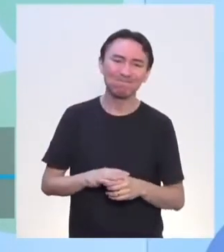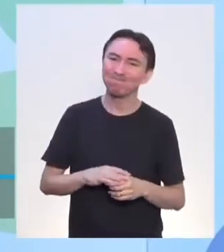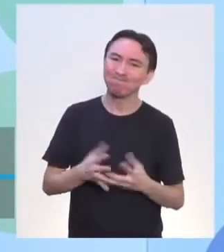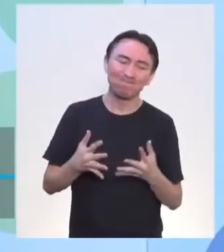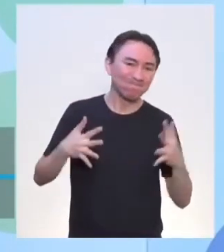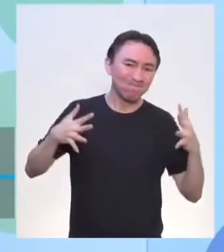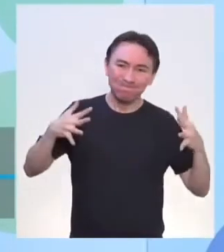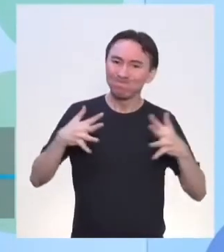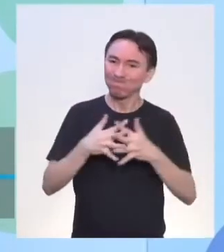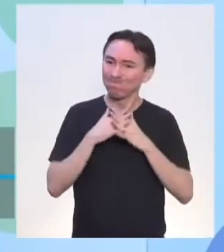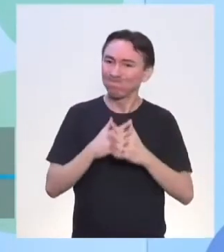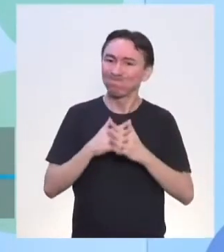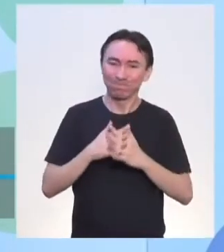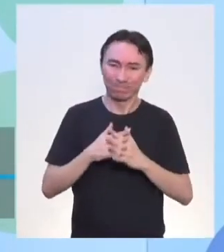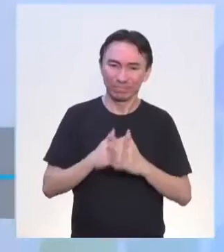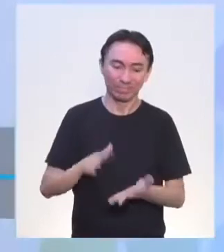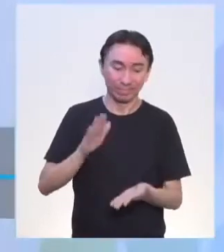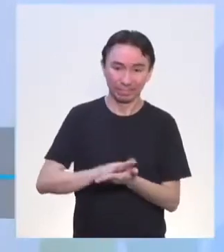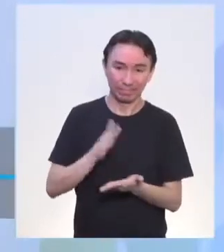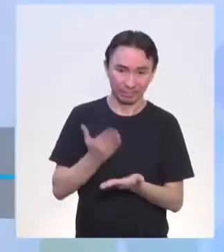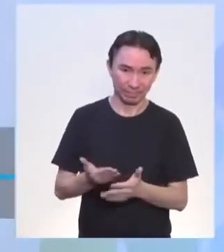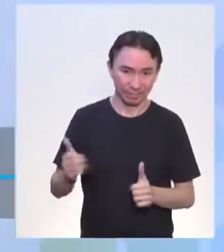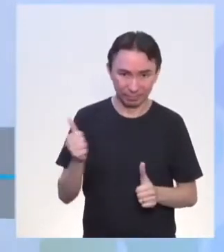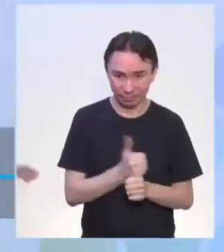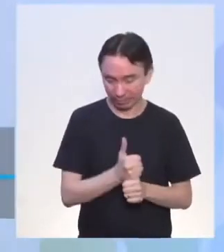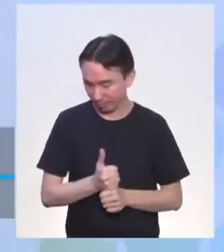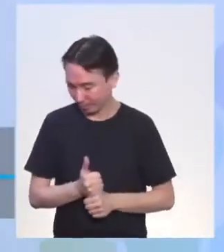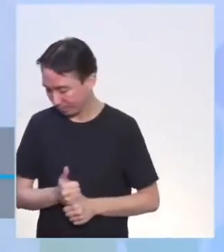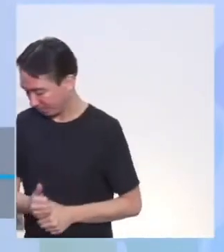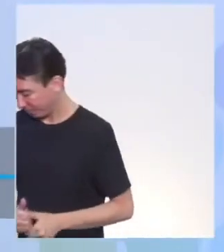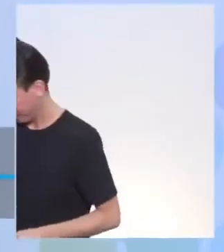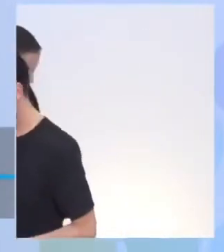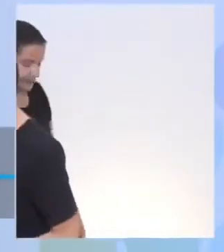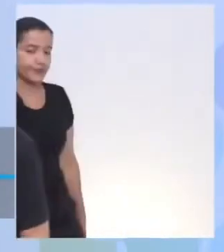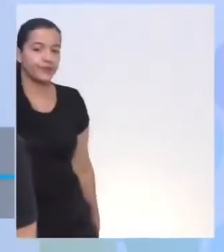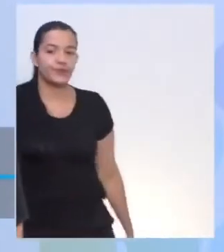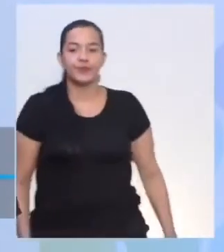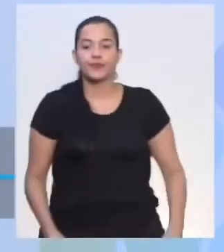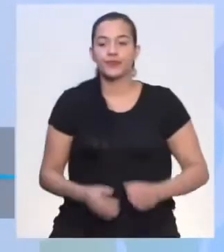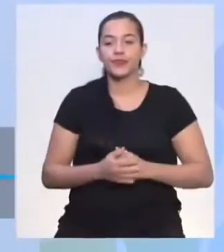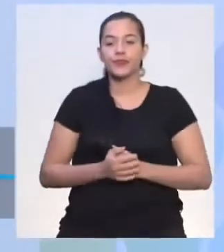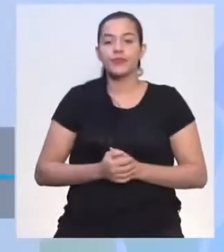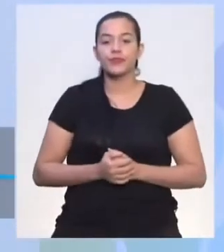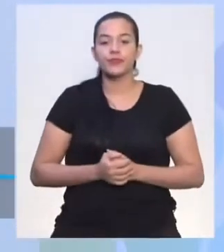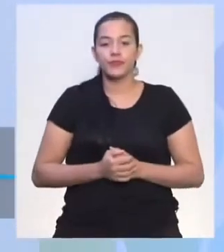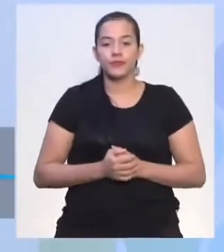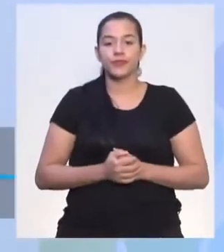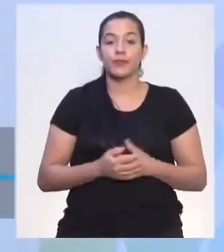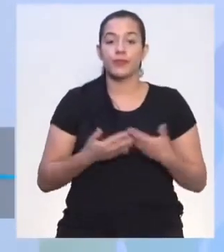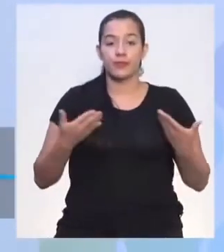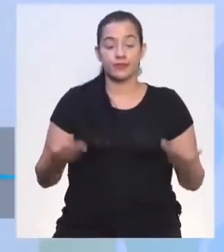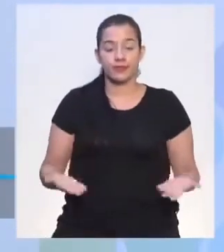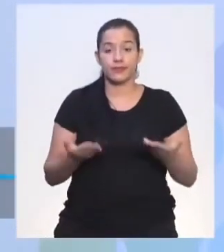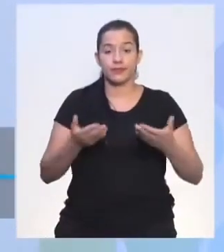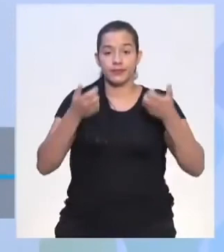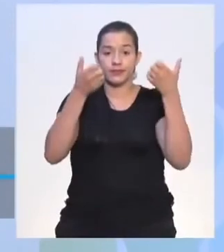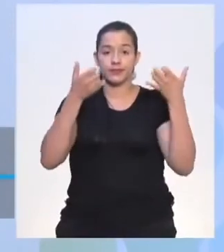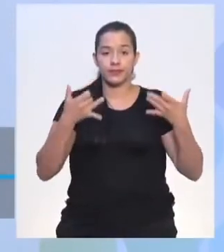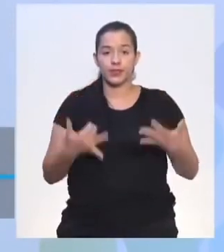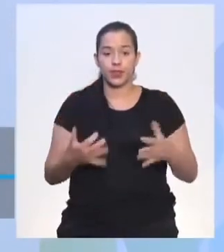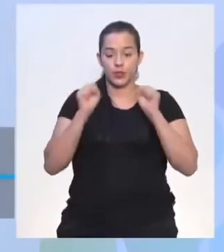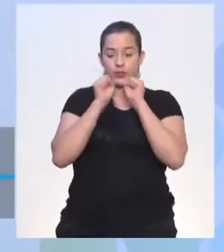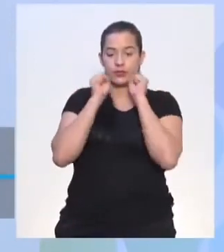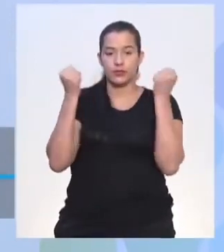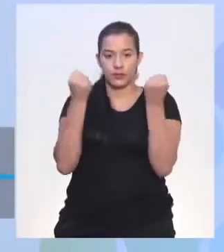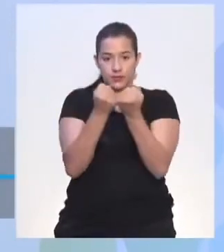Leonardo Boff percorreu. E retomando de novo, né, as aulas, como as aulas estão conectadas, né? É aquela questão que a gente comentou sobre o seminário, né?